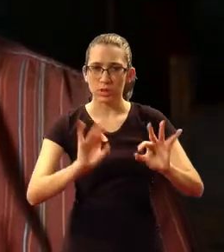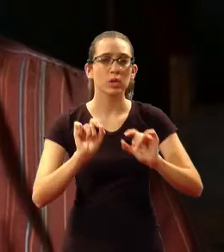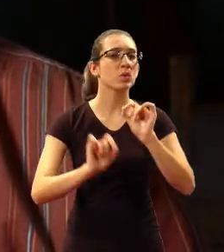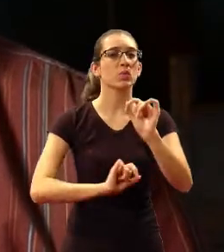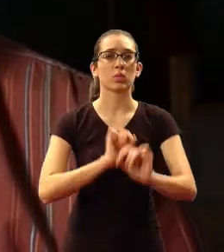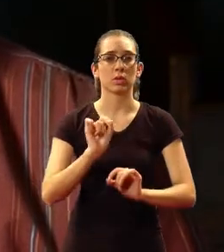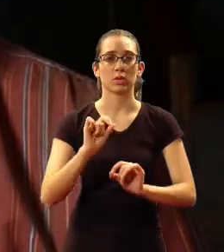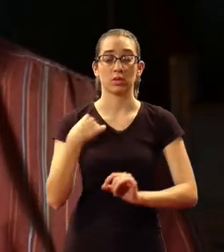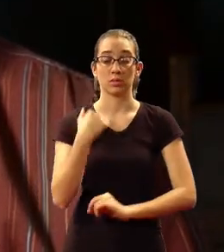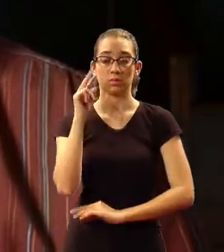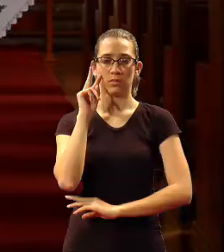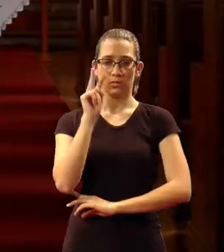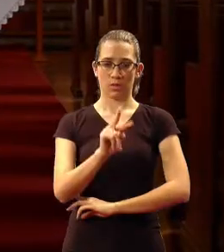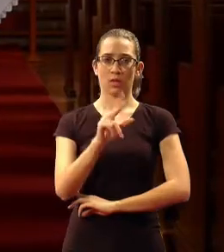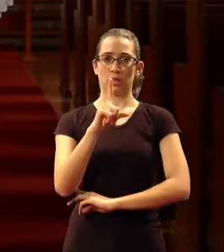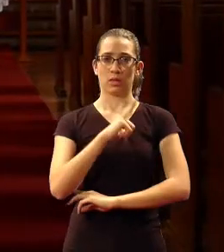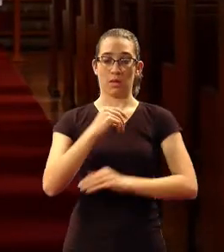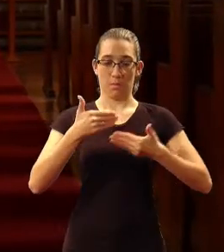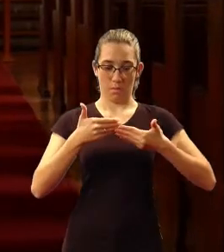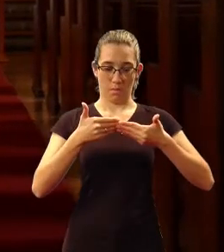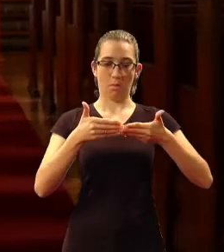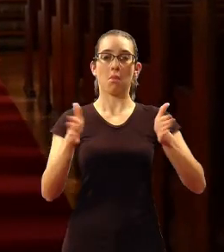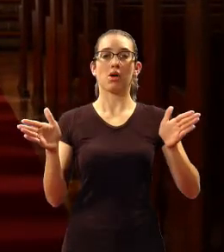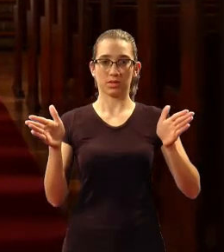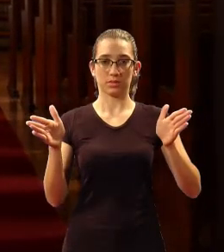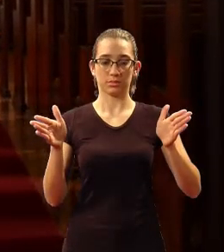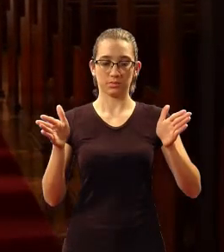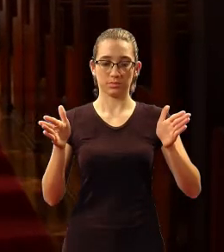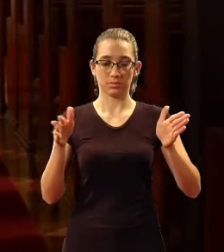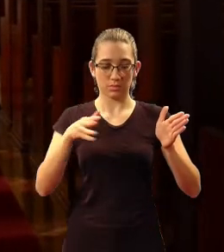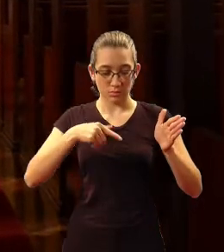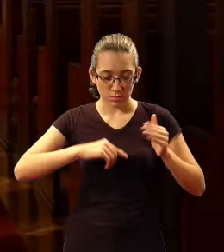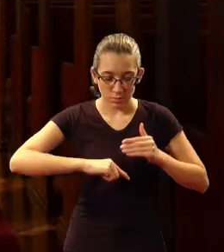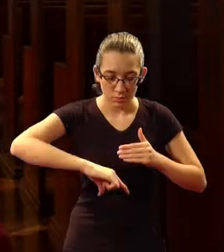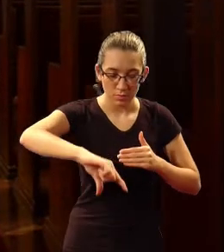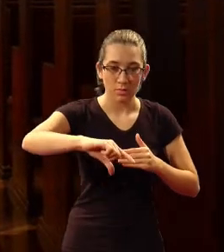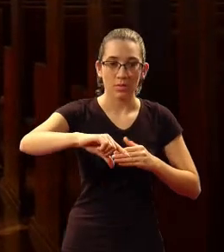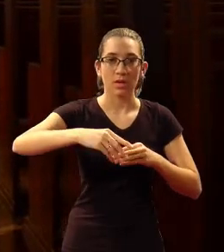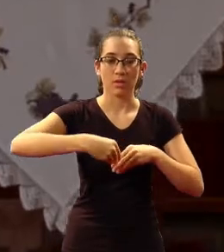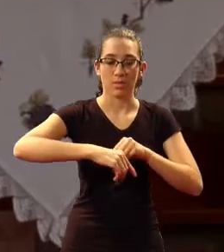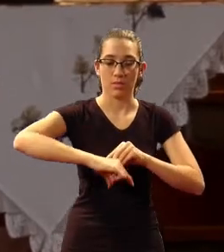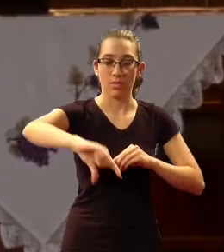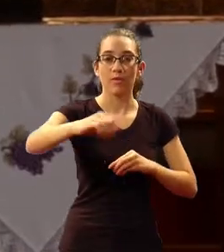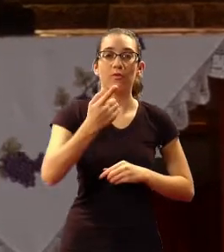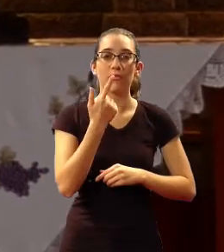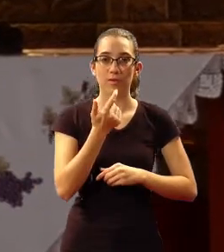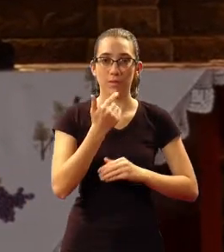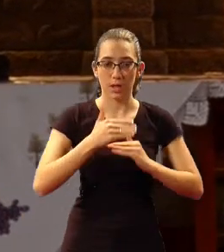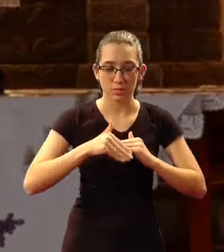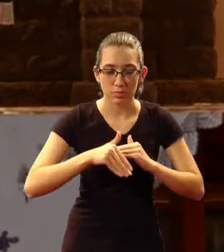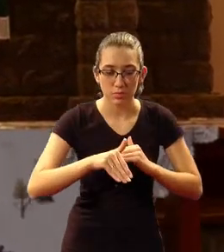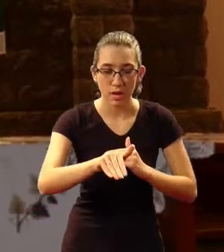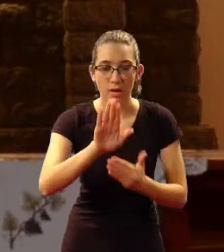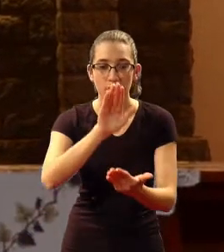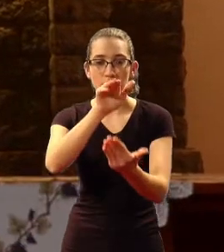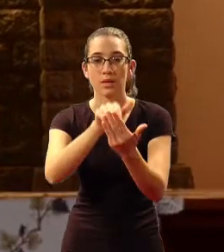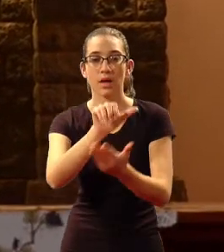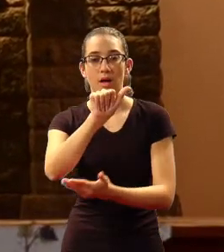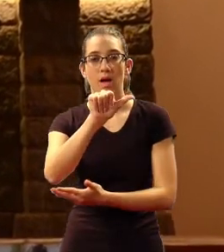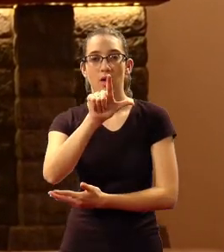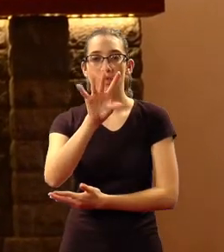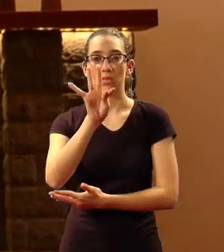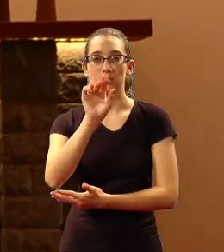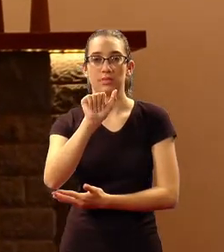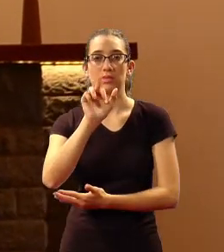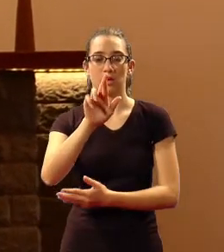preparada e organizada, nós vamos ver que tem uma porta aberta, um tapete vermelho que vai até o altar. Isso